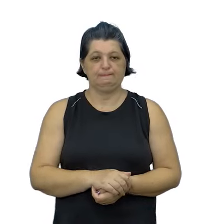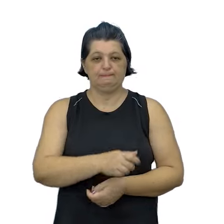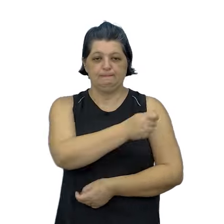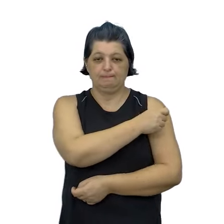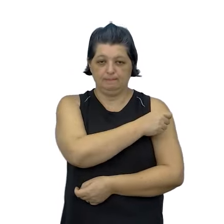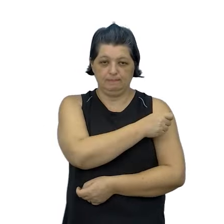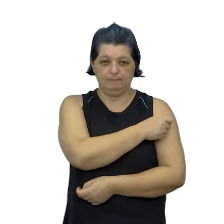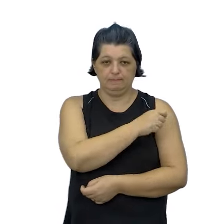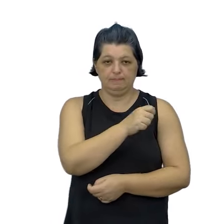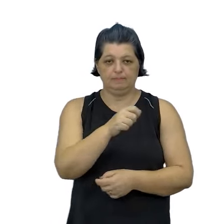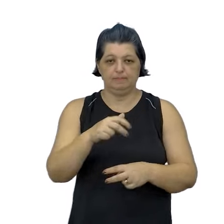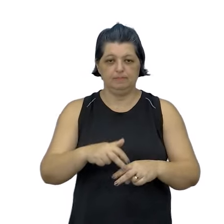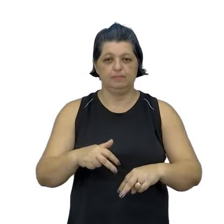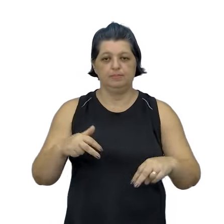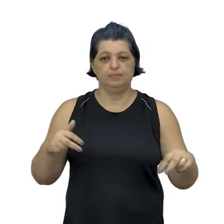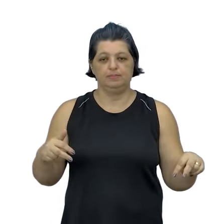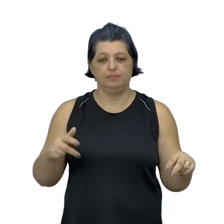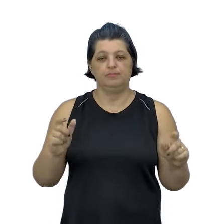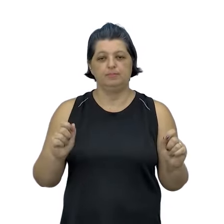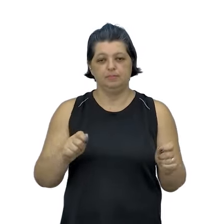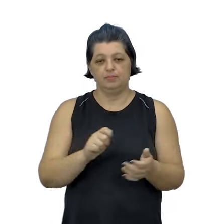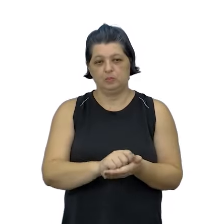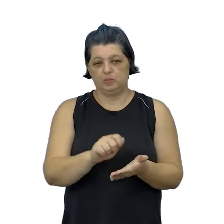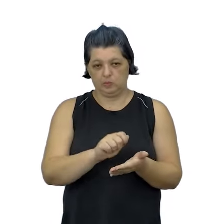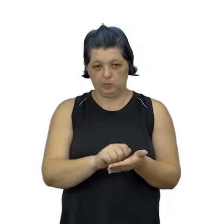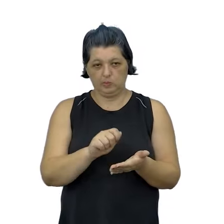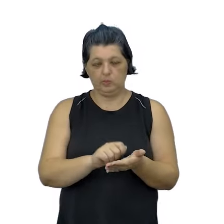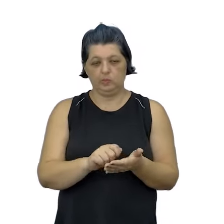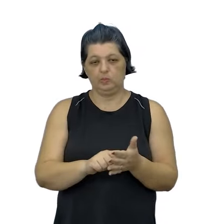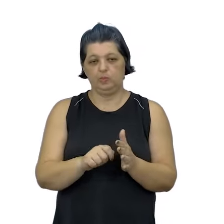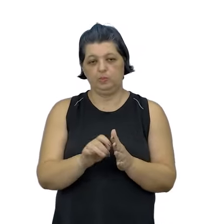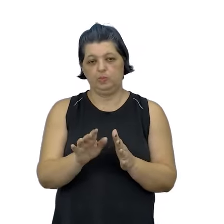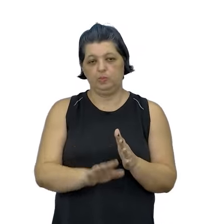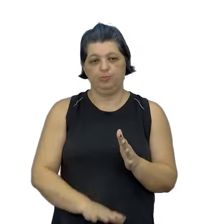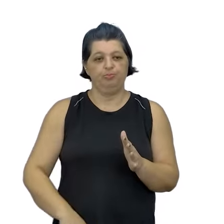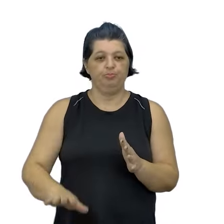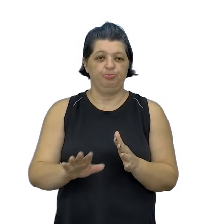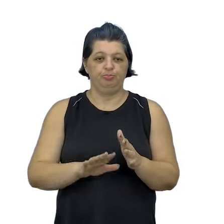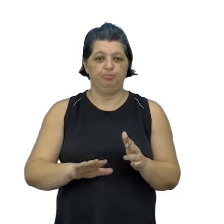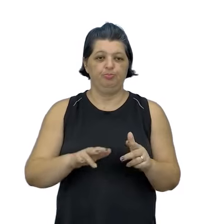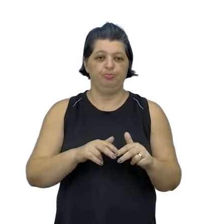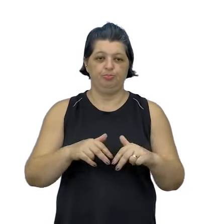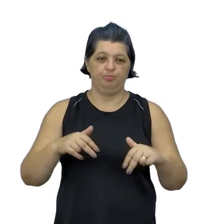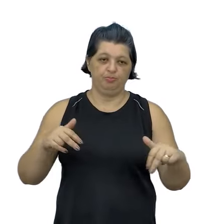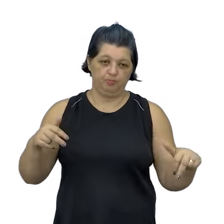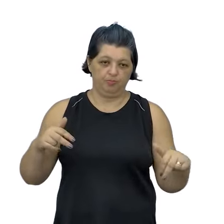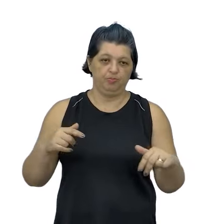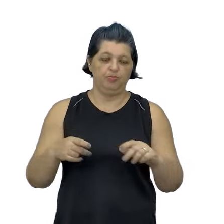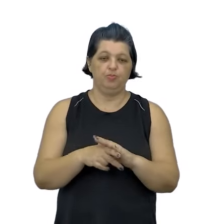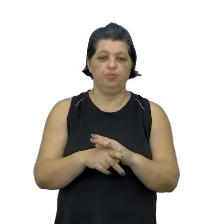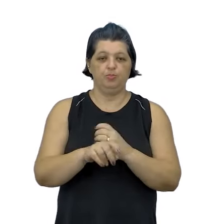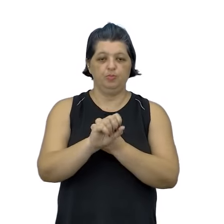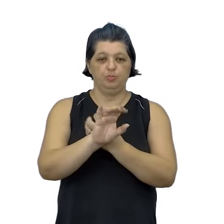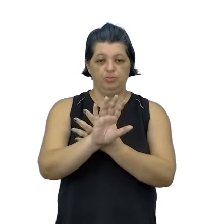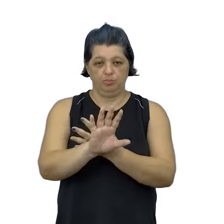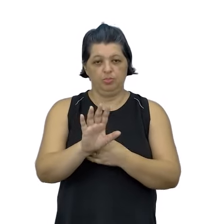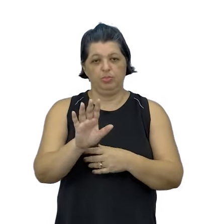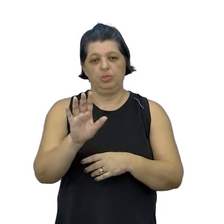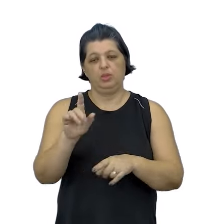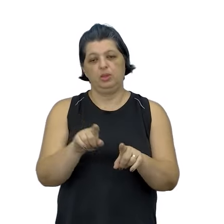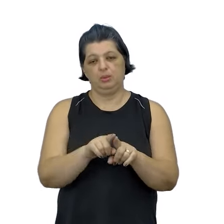online, elas poderão ser registradas, né, nesse ambiente virtual, criar oportunidades, né, para o professor também fazer